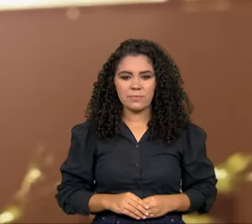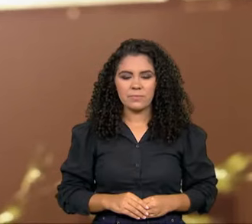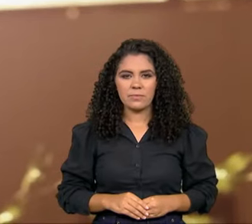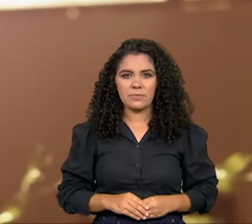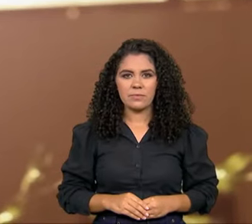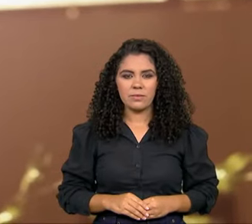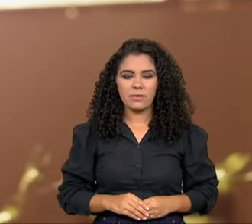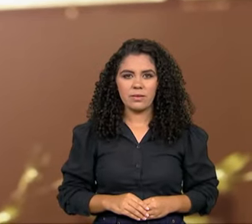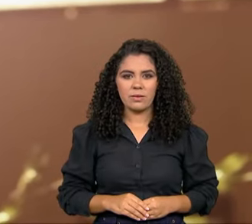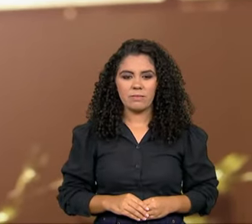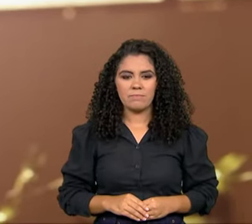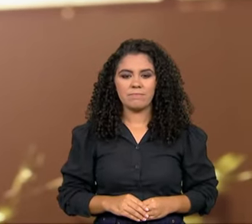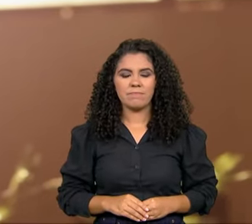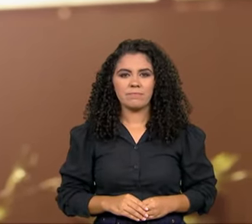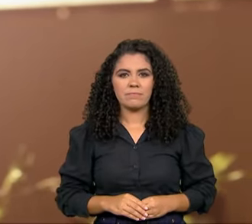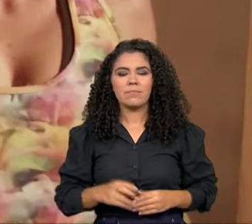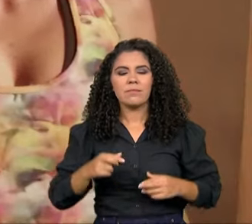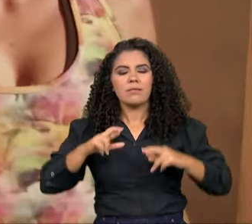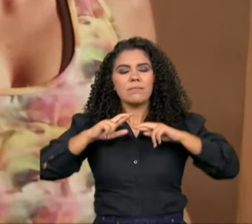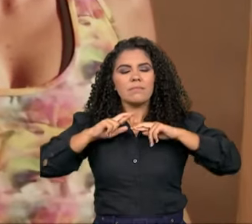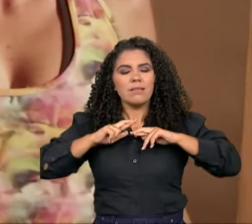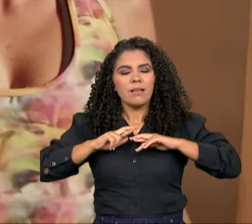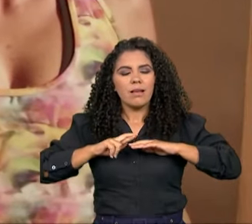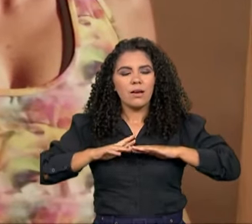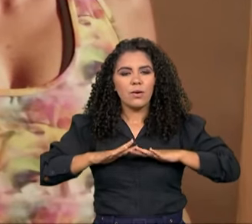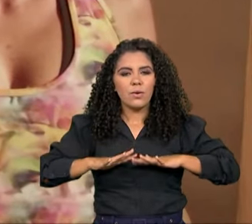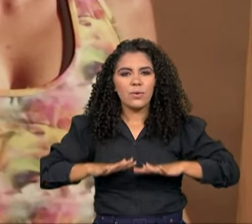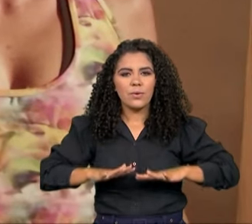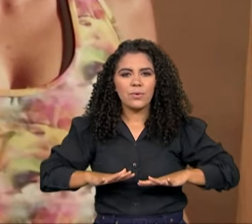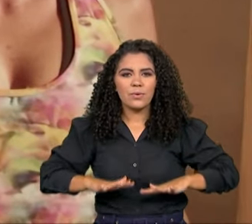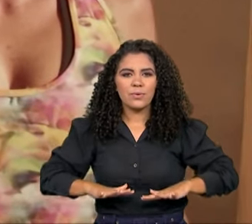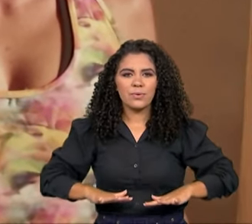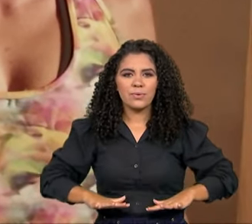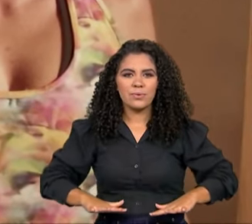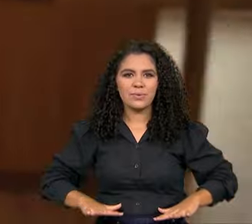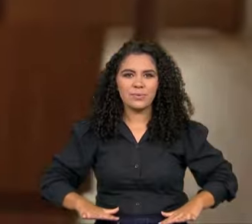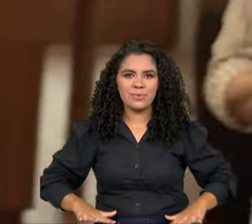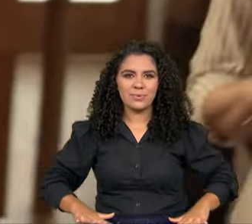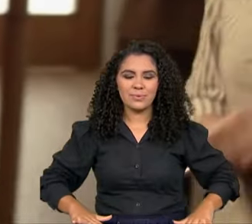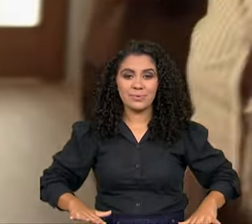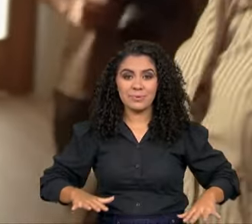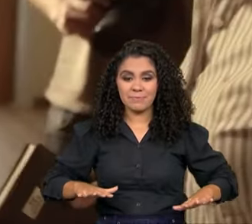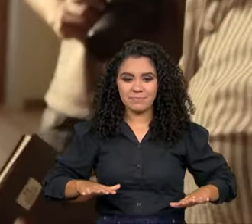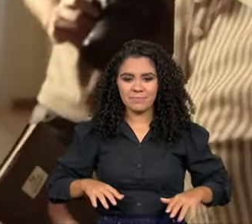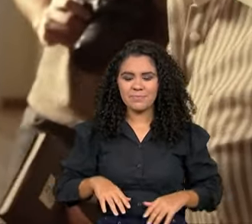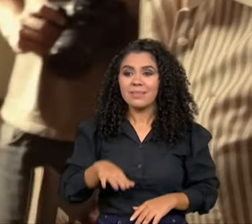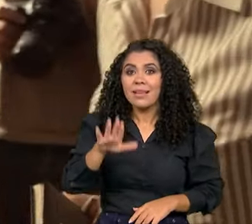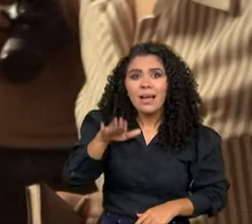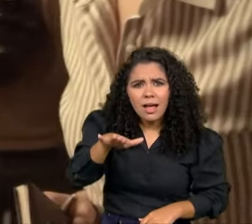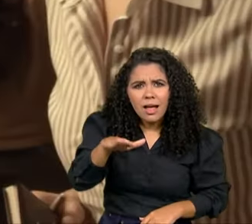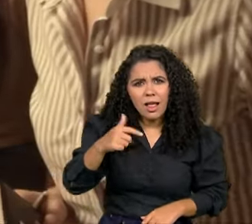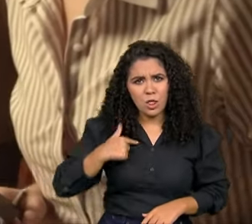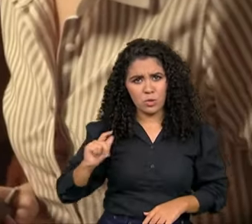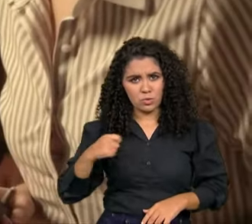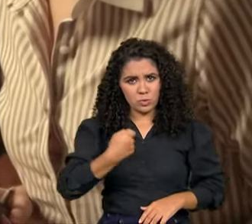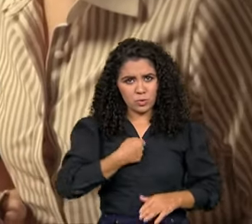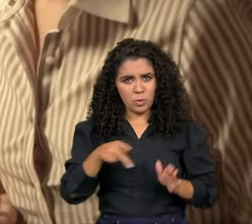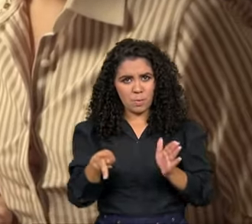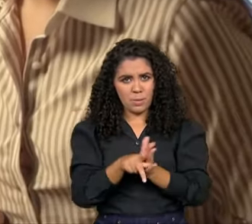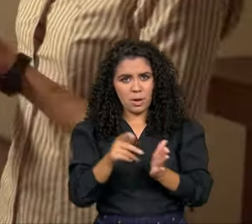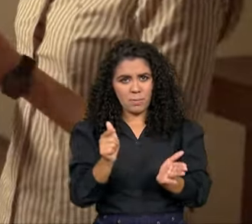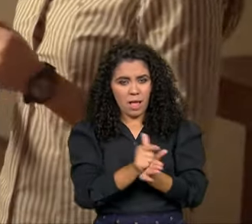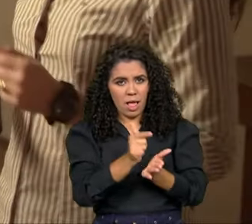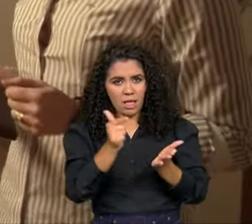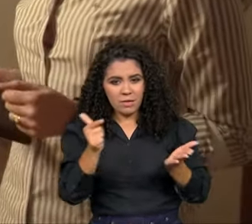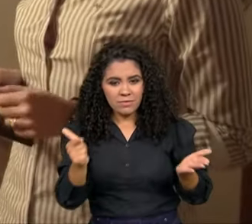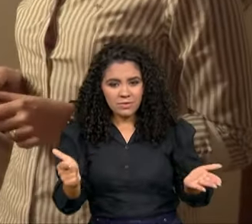Relaxadas. Completamente relaxadas. Oi, eu sou da revista Namastê.